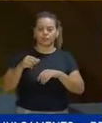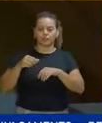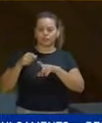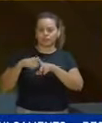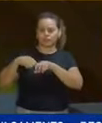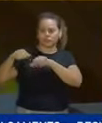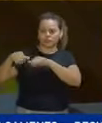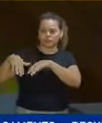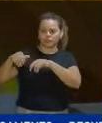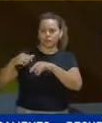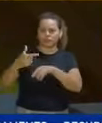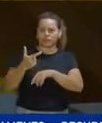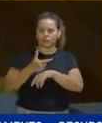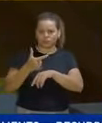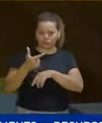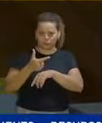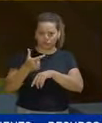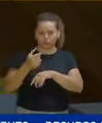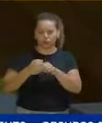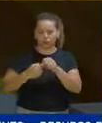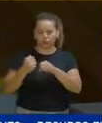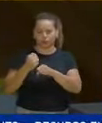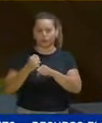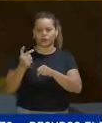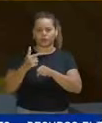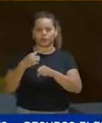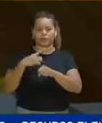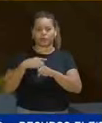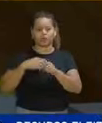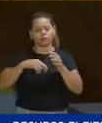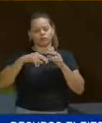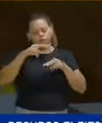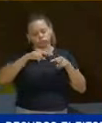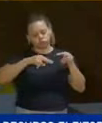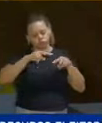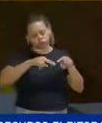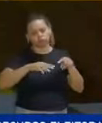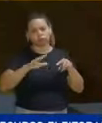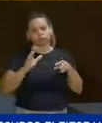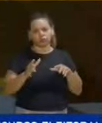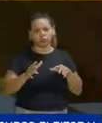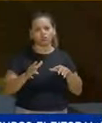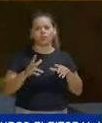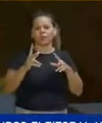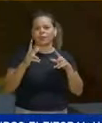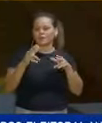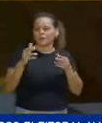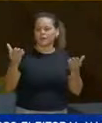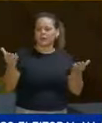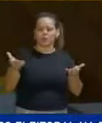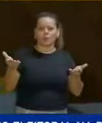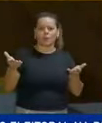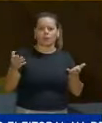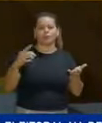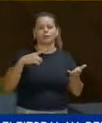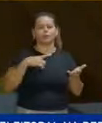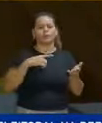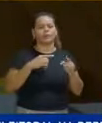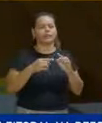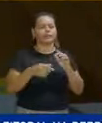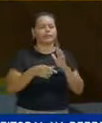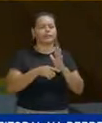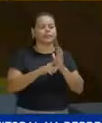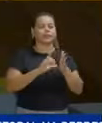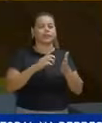2022, que teve a oportunidade de analisar se discurso ácido, como o acima mencionado, configura o ilícito eleitoral. Então,